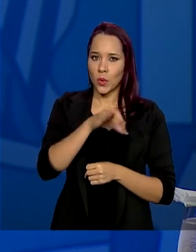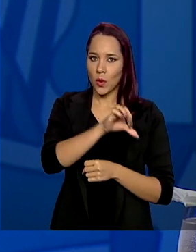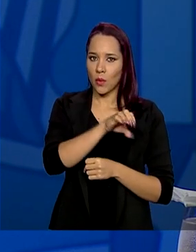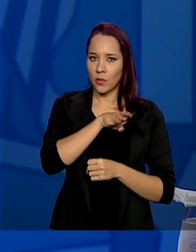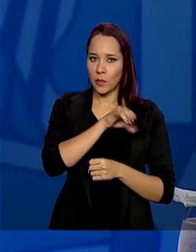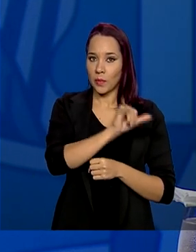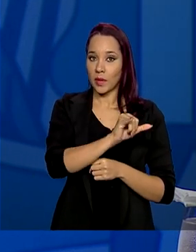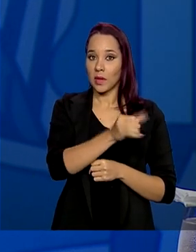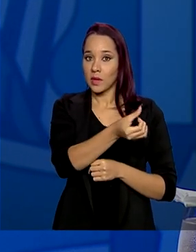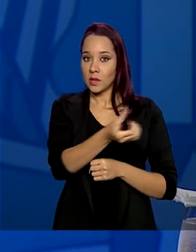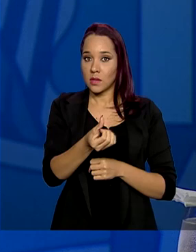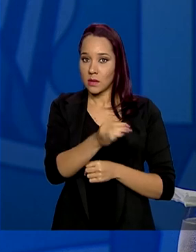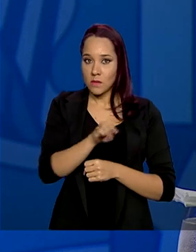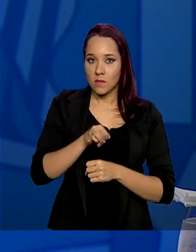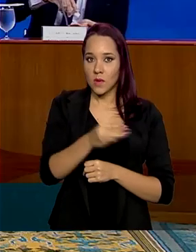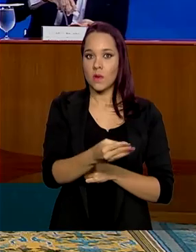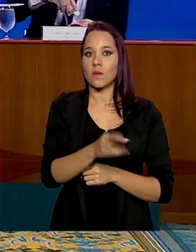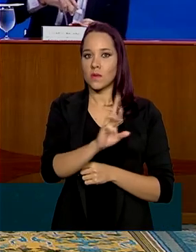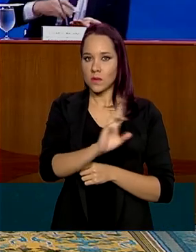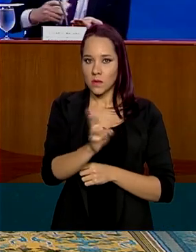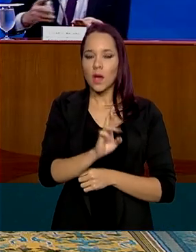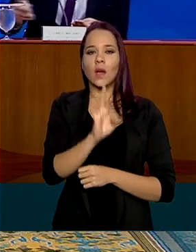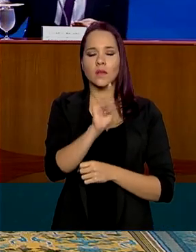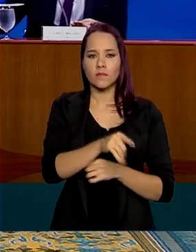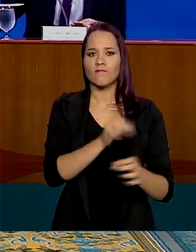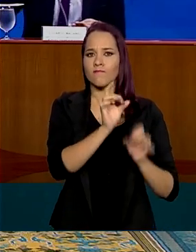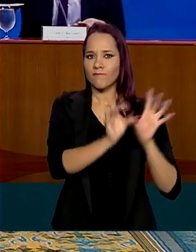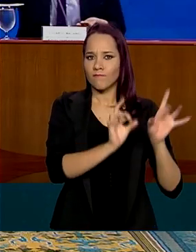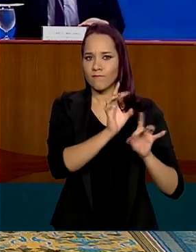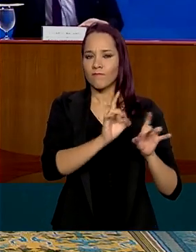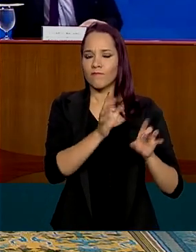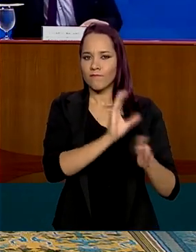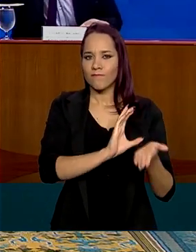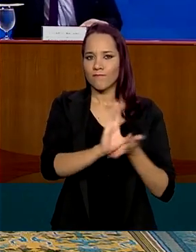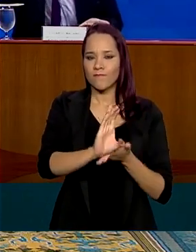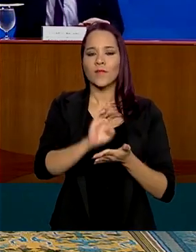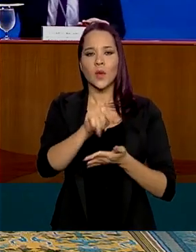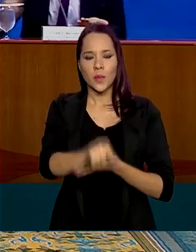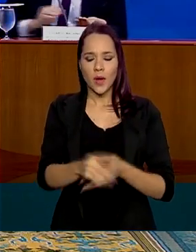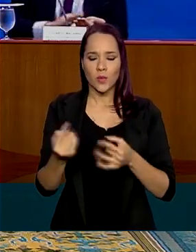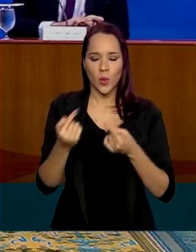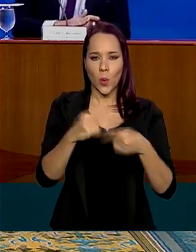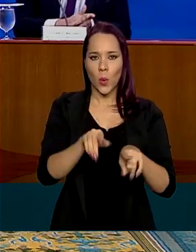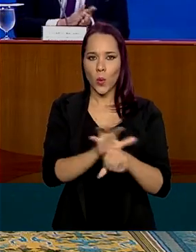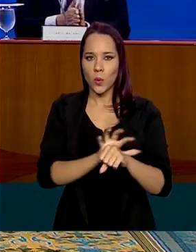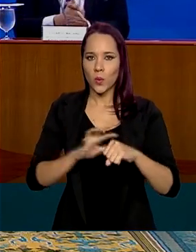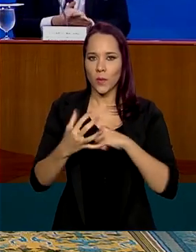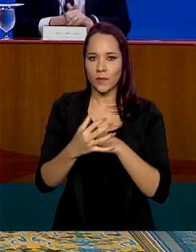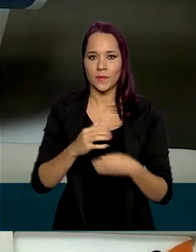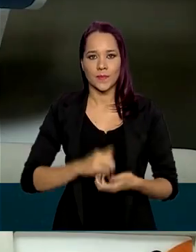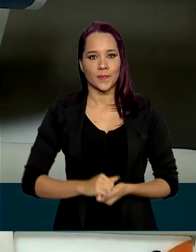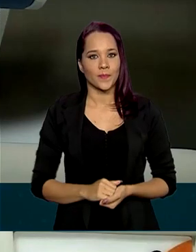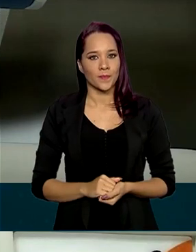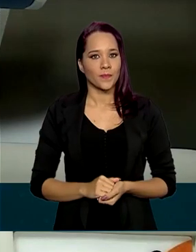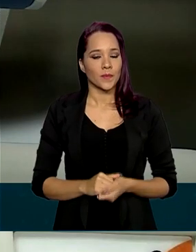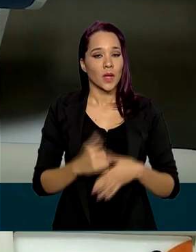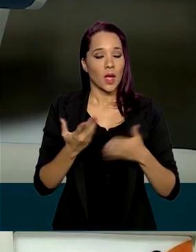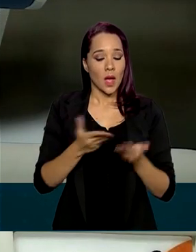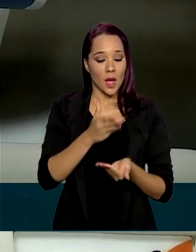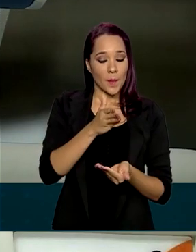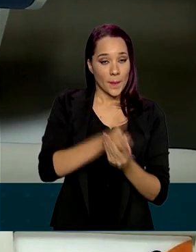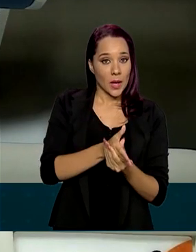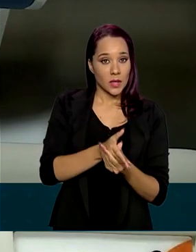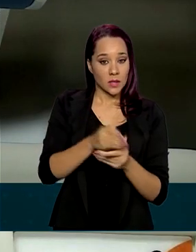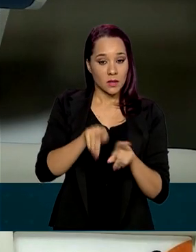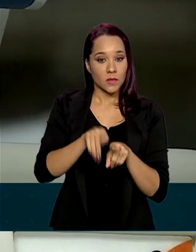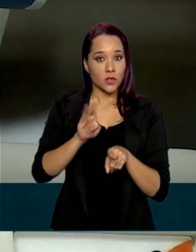bilhões e 600 milhões de reais foram especificamente para reforçar o combate ao novo coronavírus. A pasta também